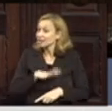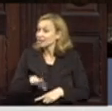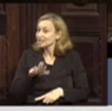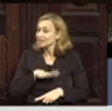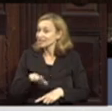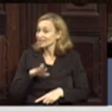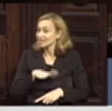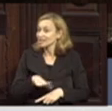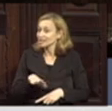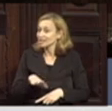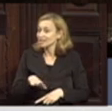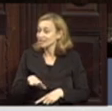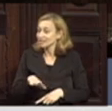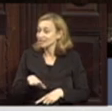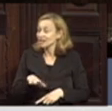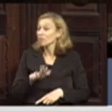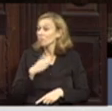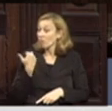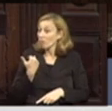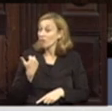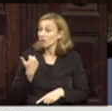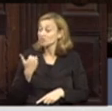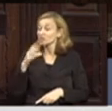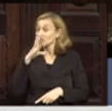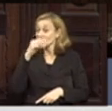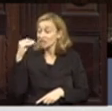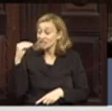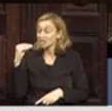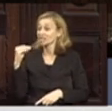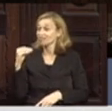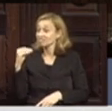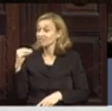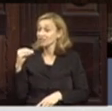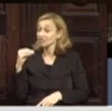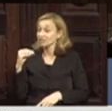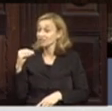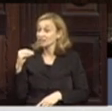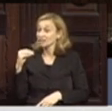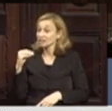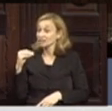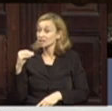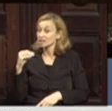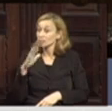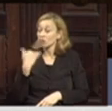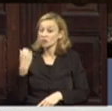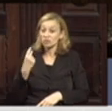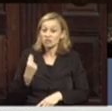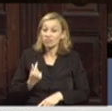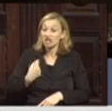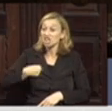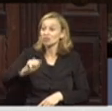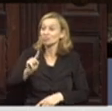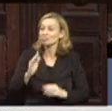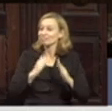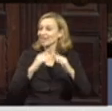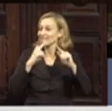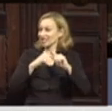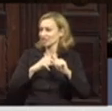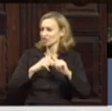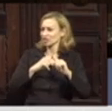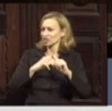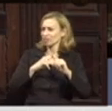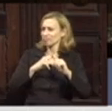de exercer uma segunda função, a função de professor para a qual ele foi preparado. E quando nós continuamos